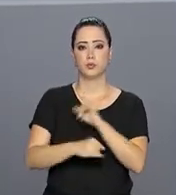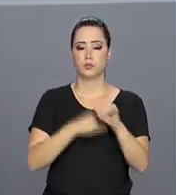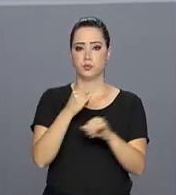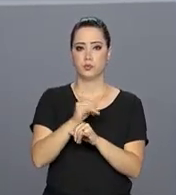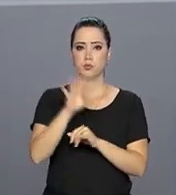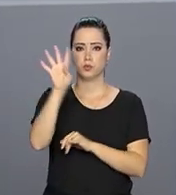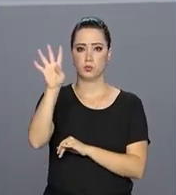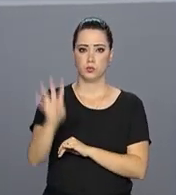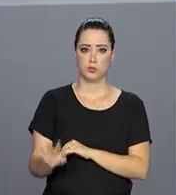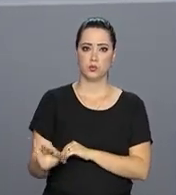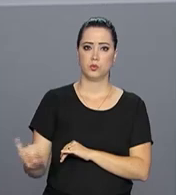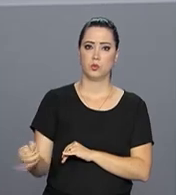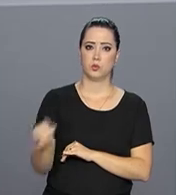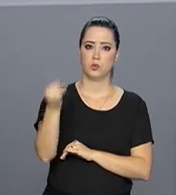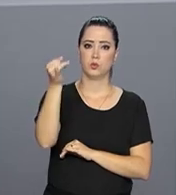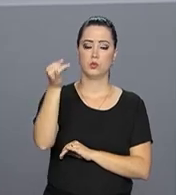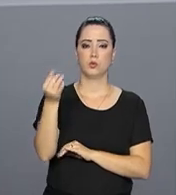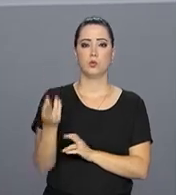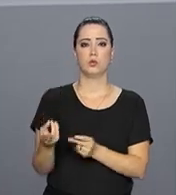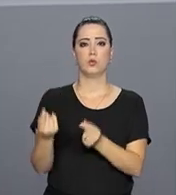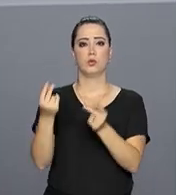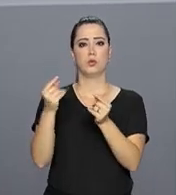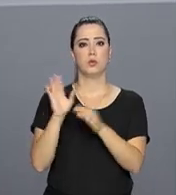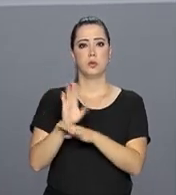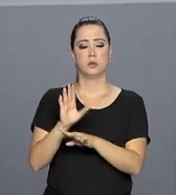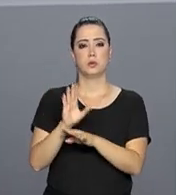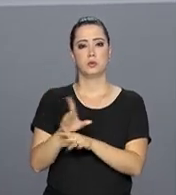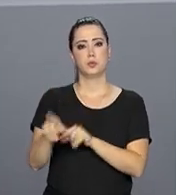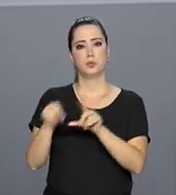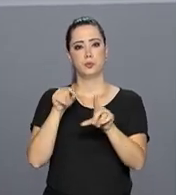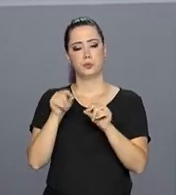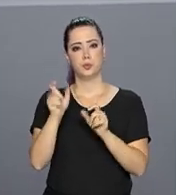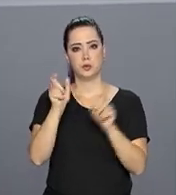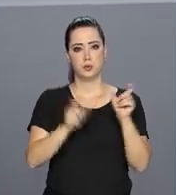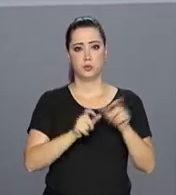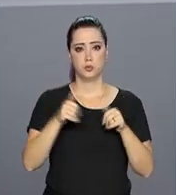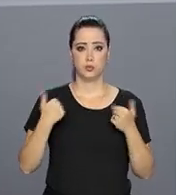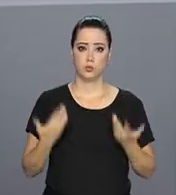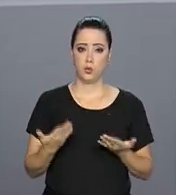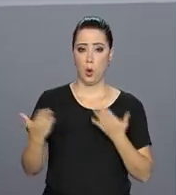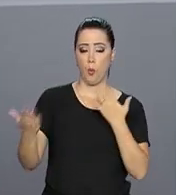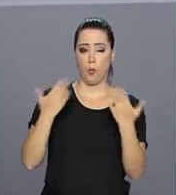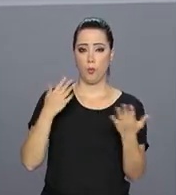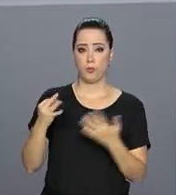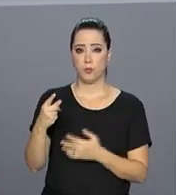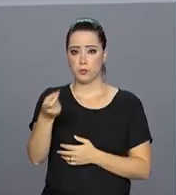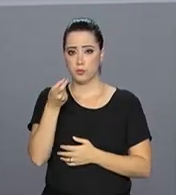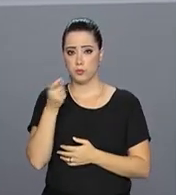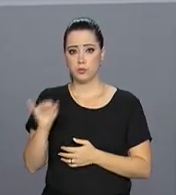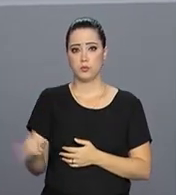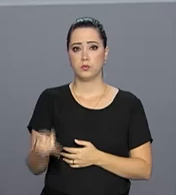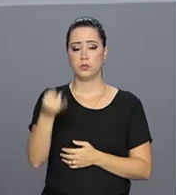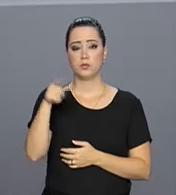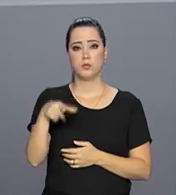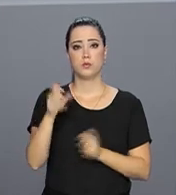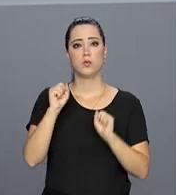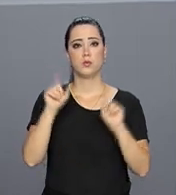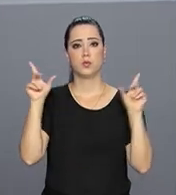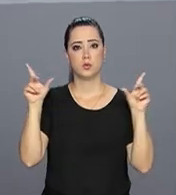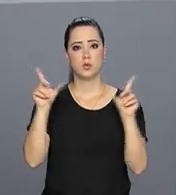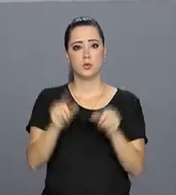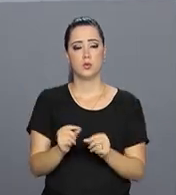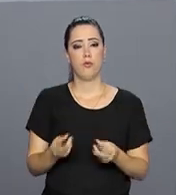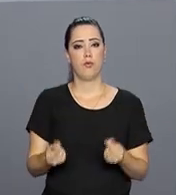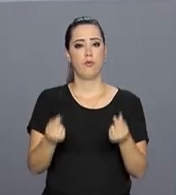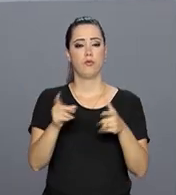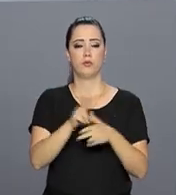o ranking de juros do sistema financeiro para auxiliar na decisão do consumidor. Comparar as taxas é uma das formas para reduzir o